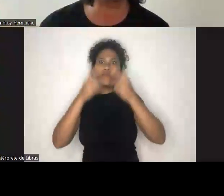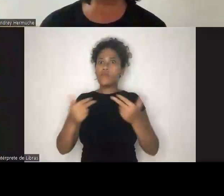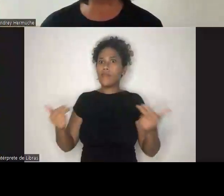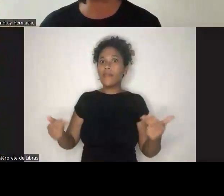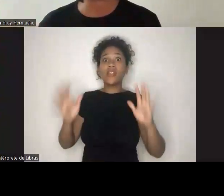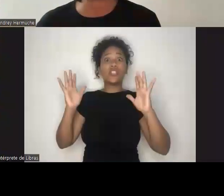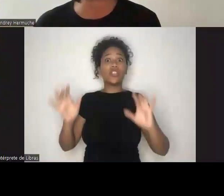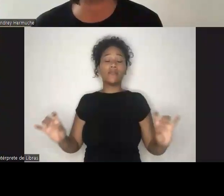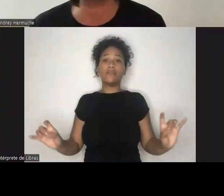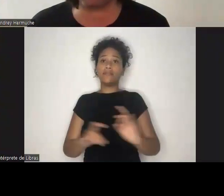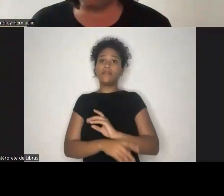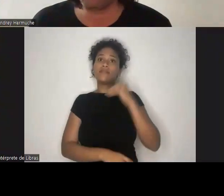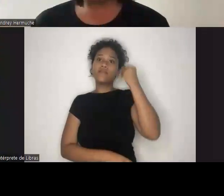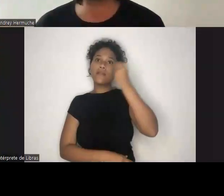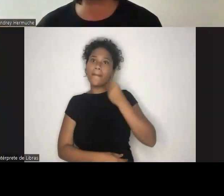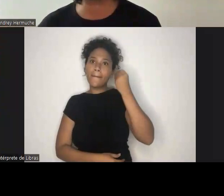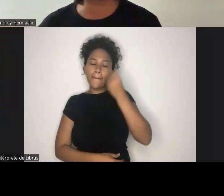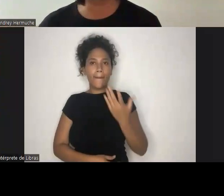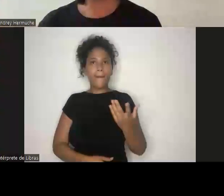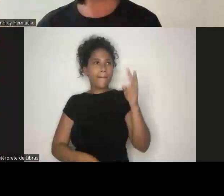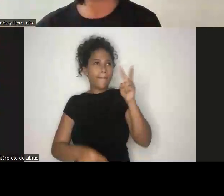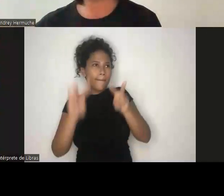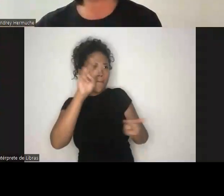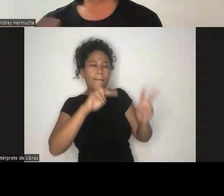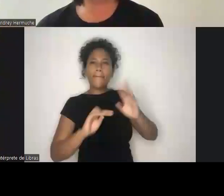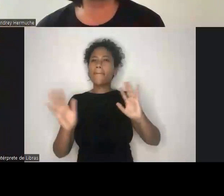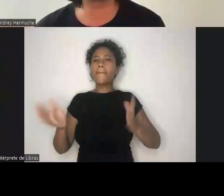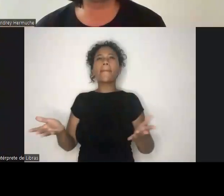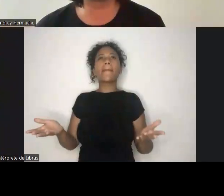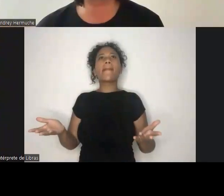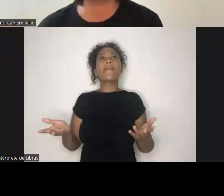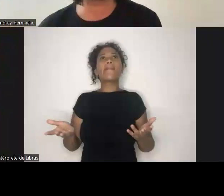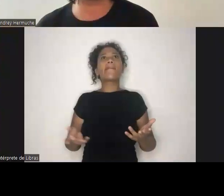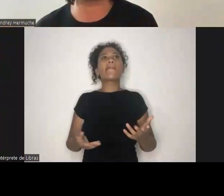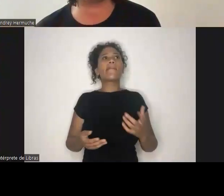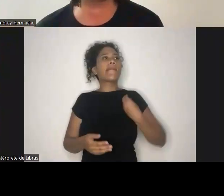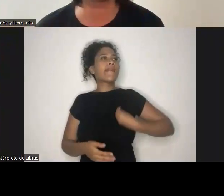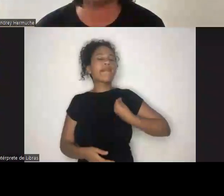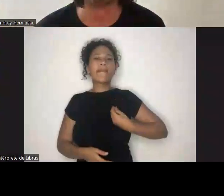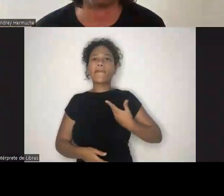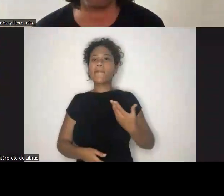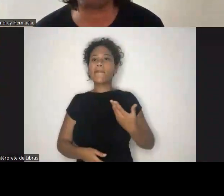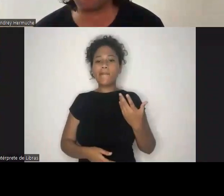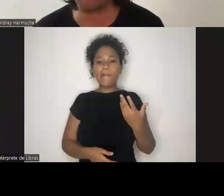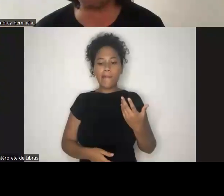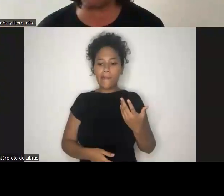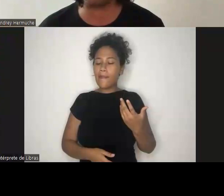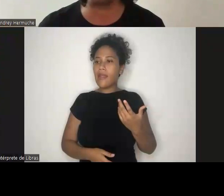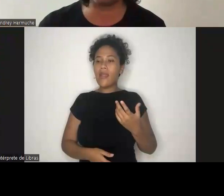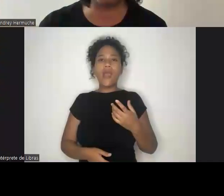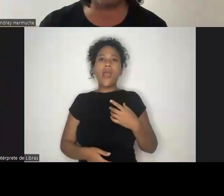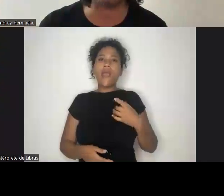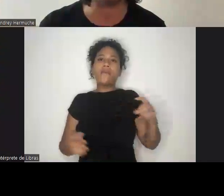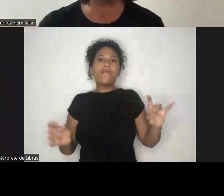materializando essa experiência visual que já tão colocando sendo colocadas a prova na